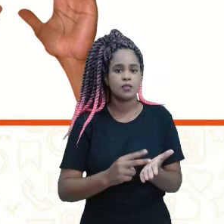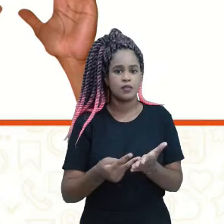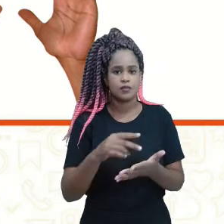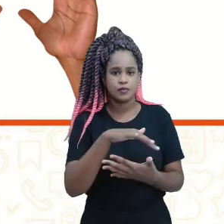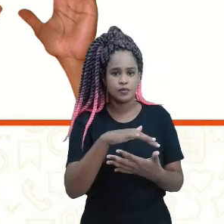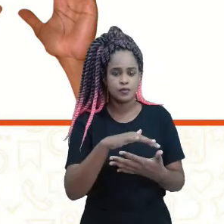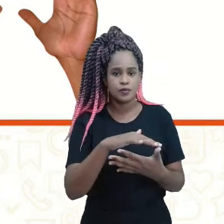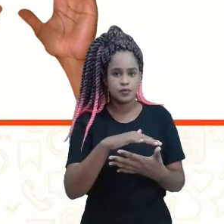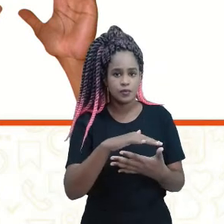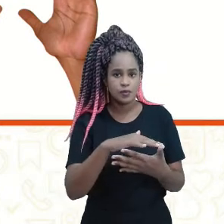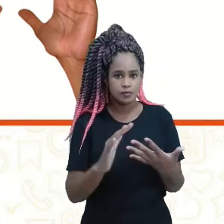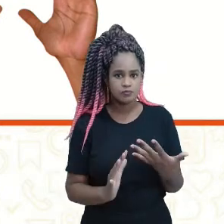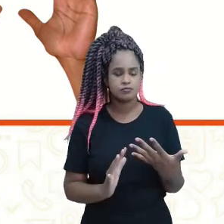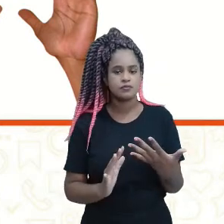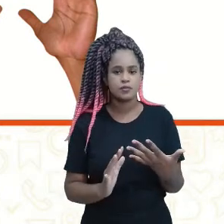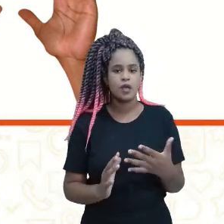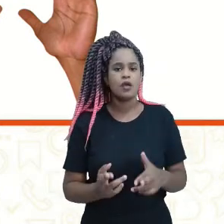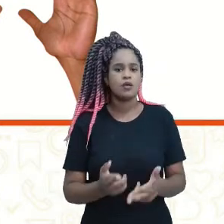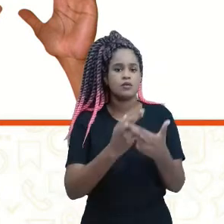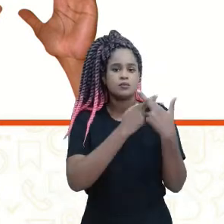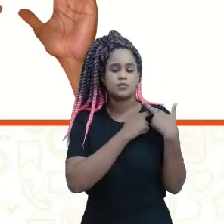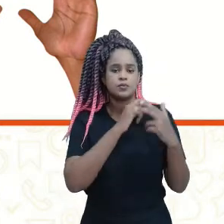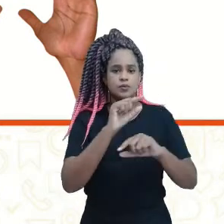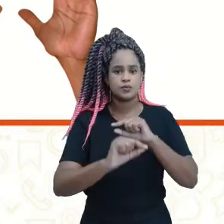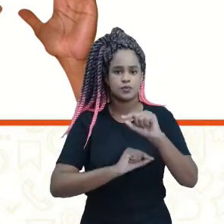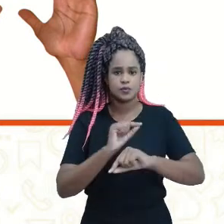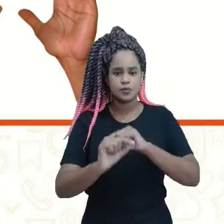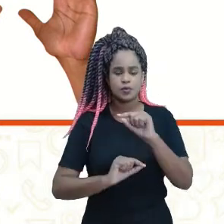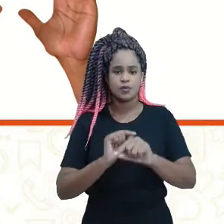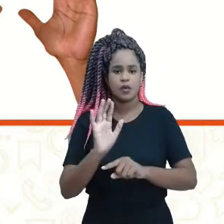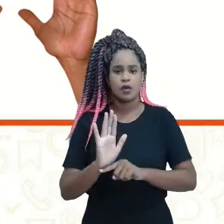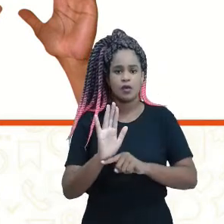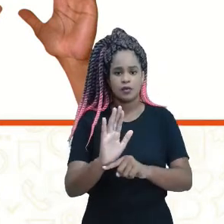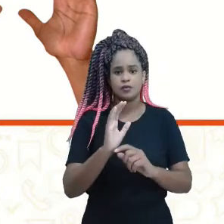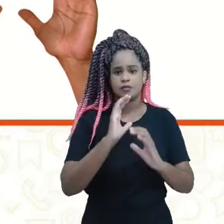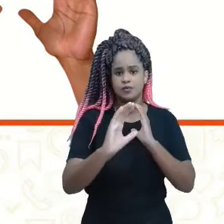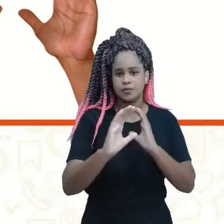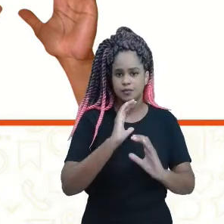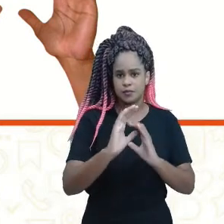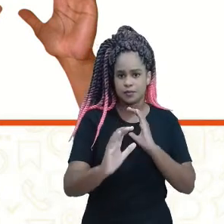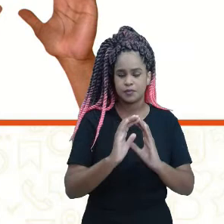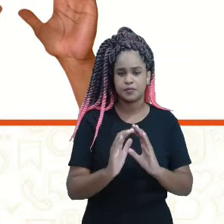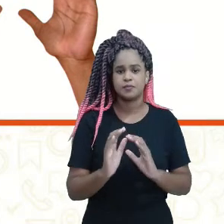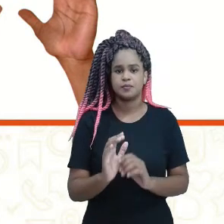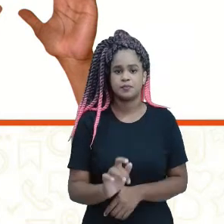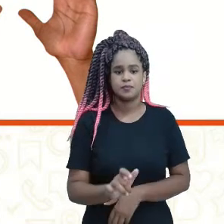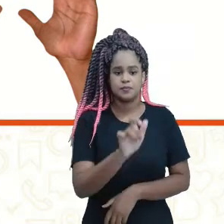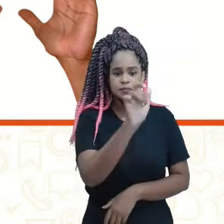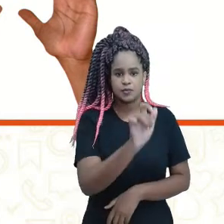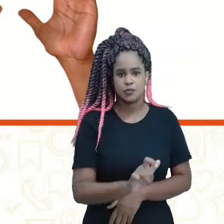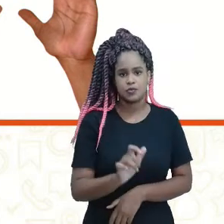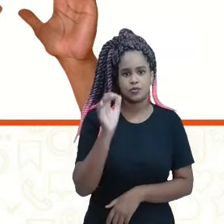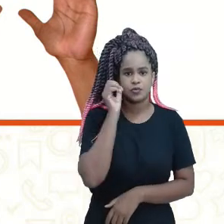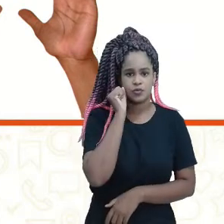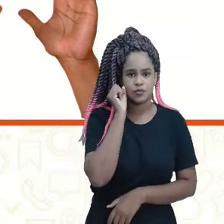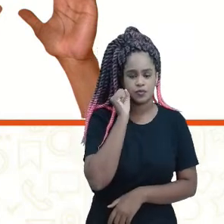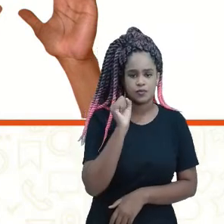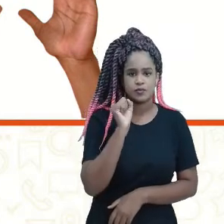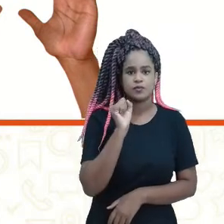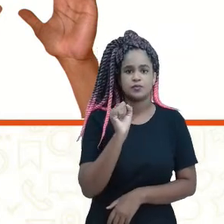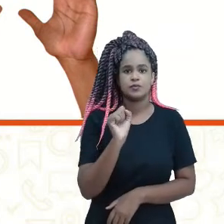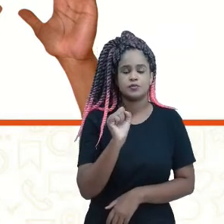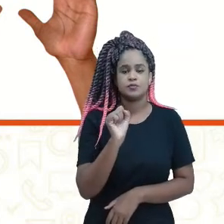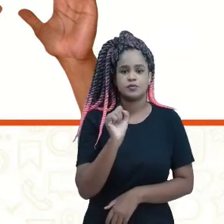de Libras. Ele é responsável por ajudar na comunicação entre pessoas ouvintes e